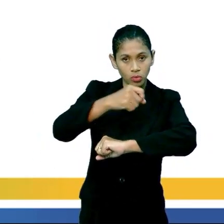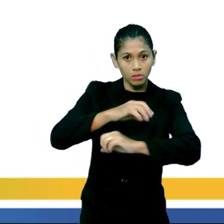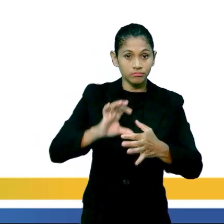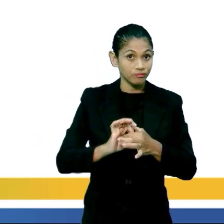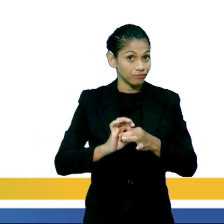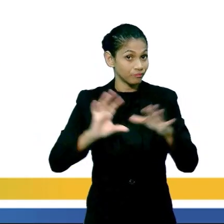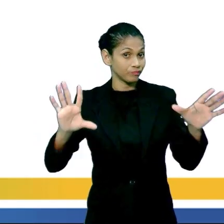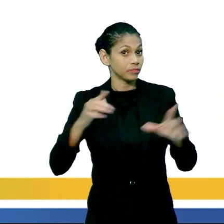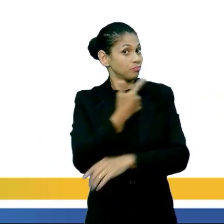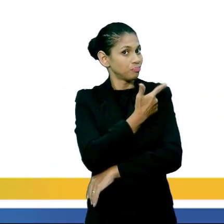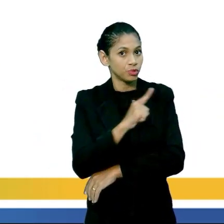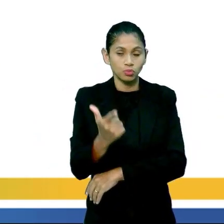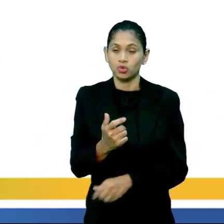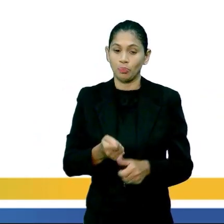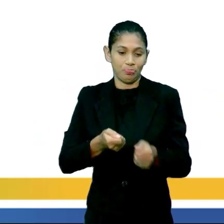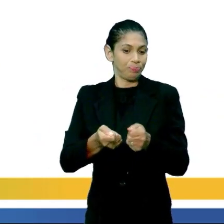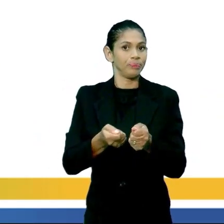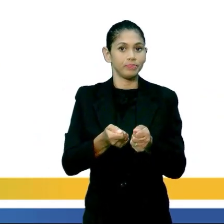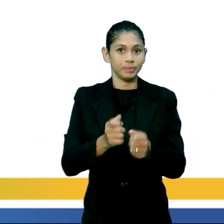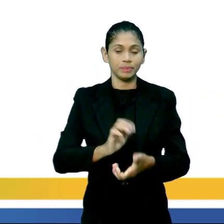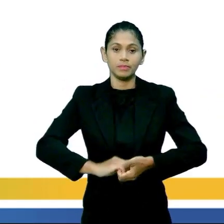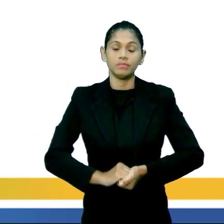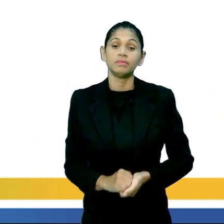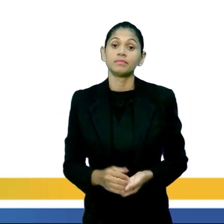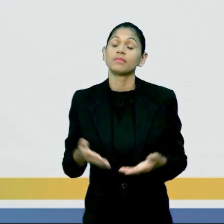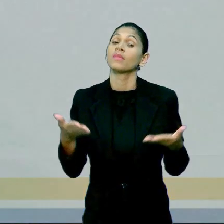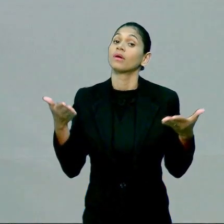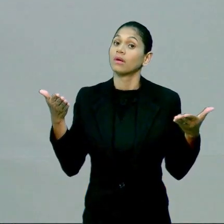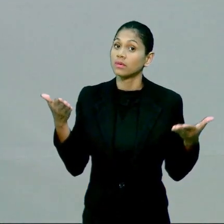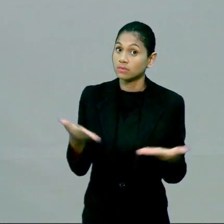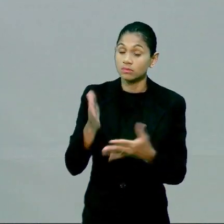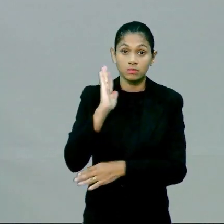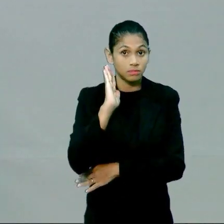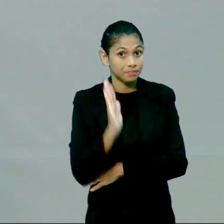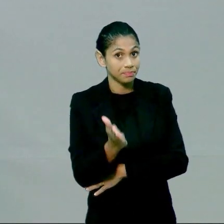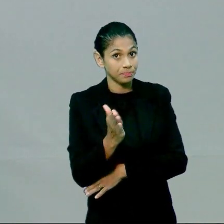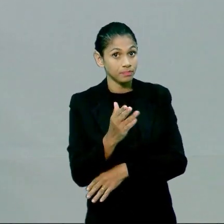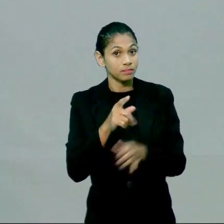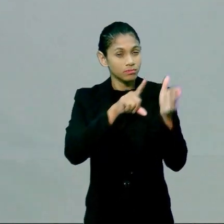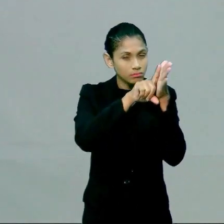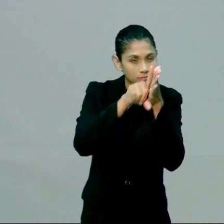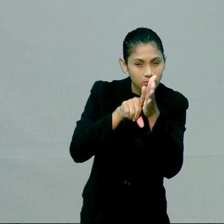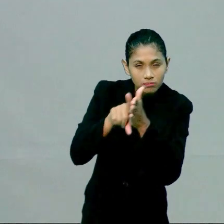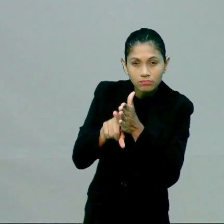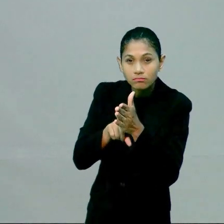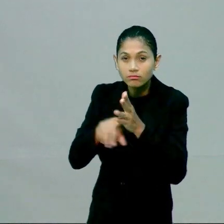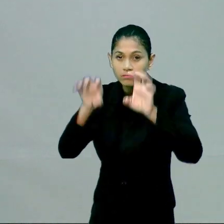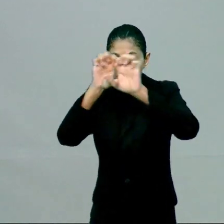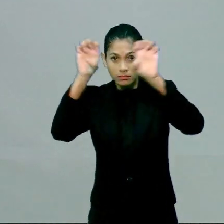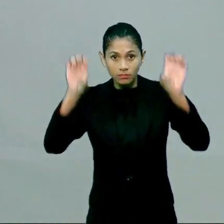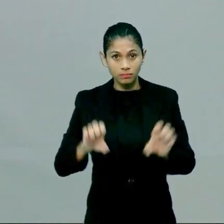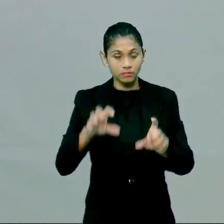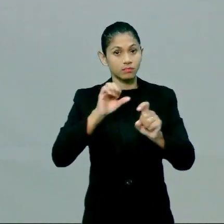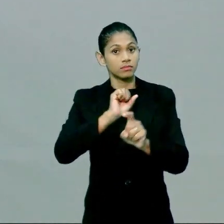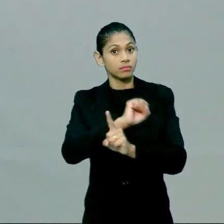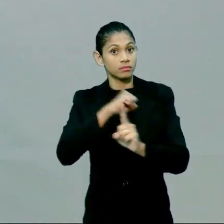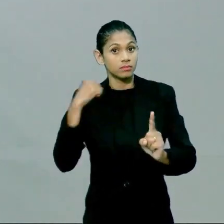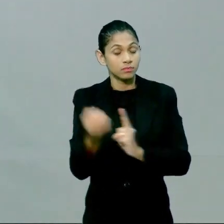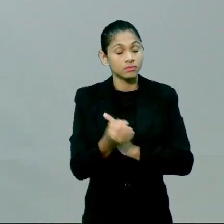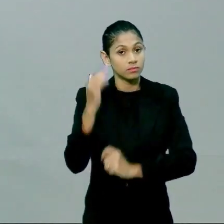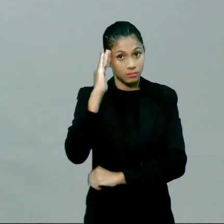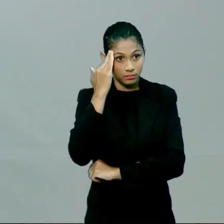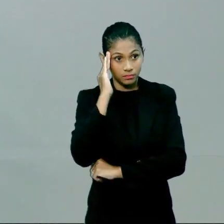tanto poder assim, certo? Agora que a gente já analisou essa estrutura social, vamos entender também o